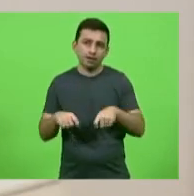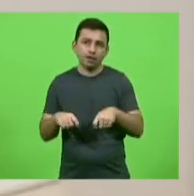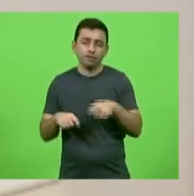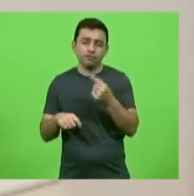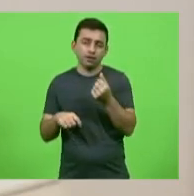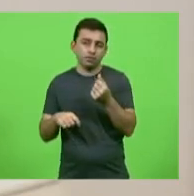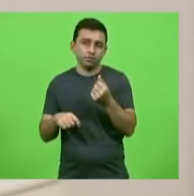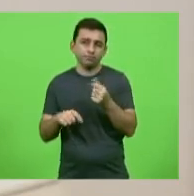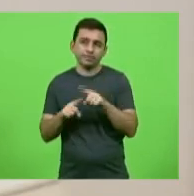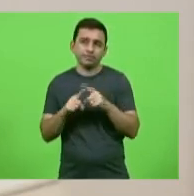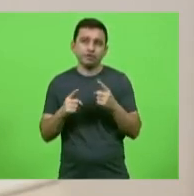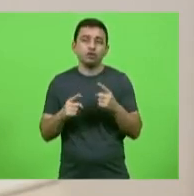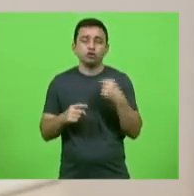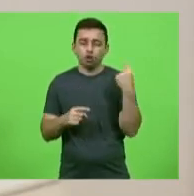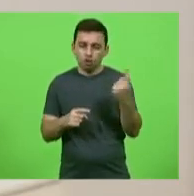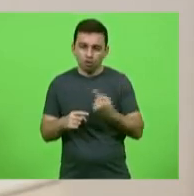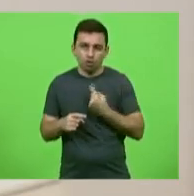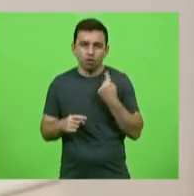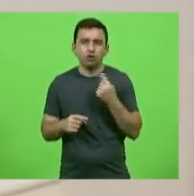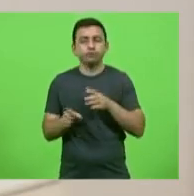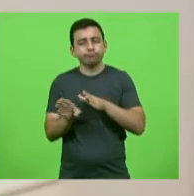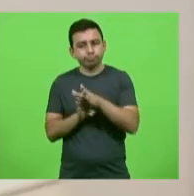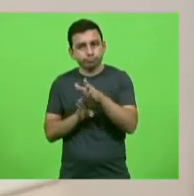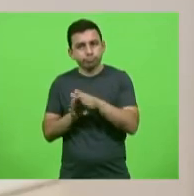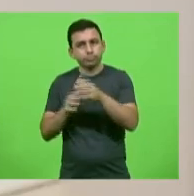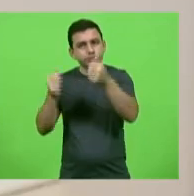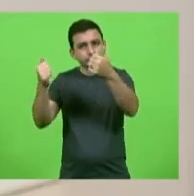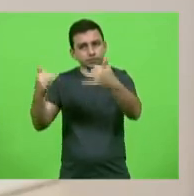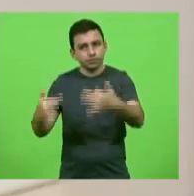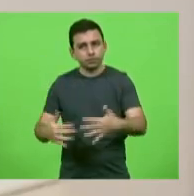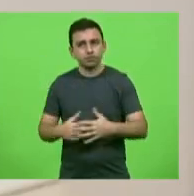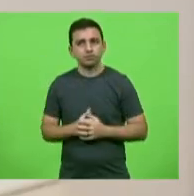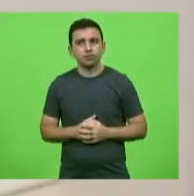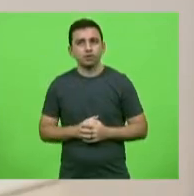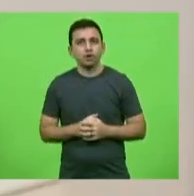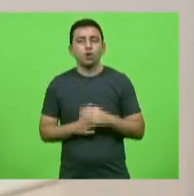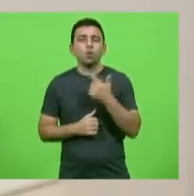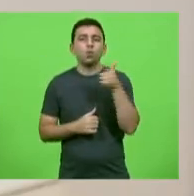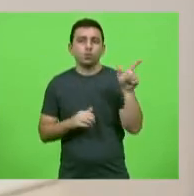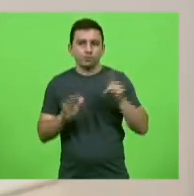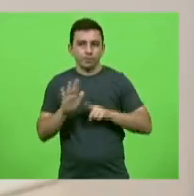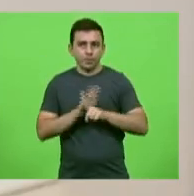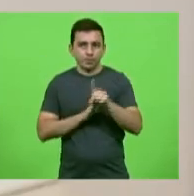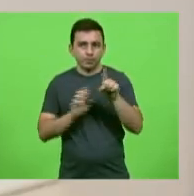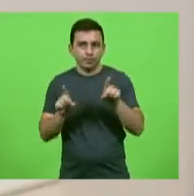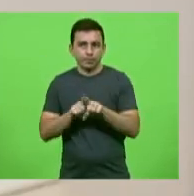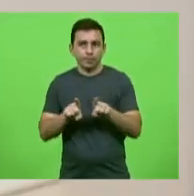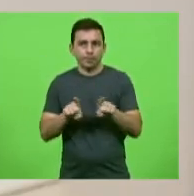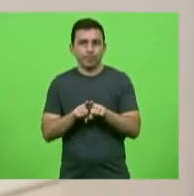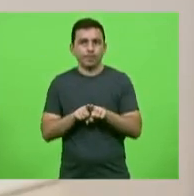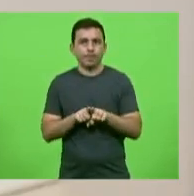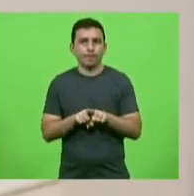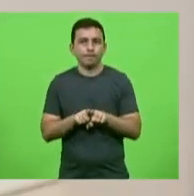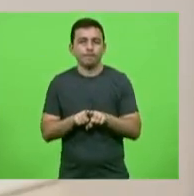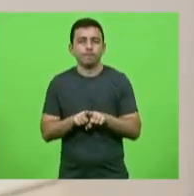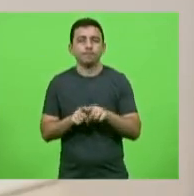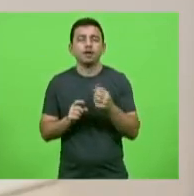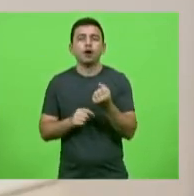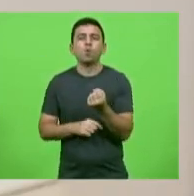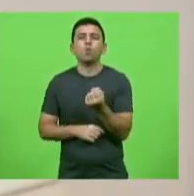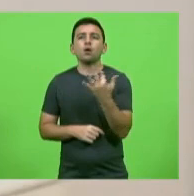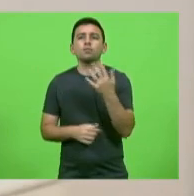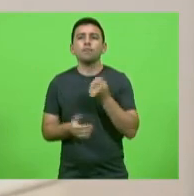enfim. E nós passamos essa orientação. E uma outra pergunta que veio também era quanto ao